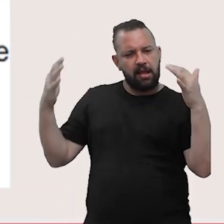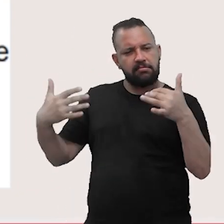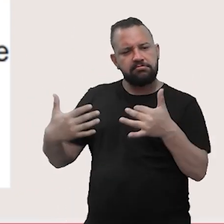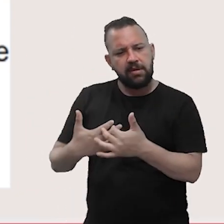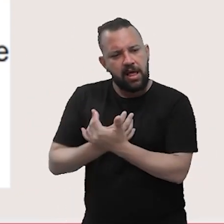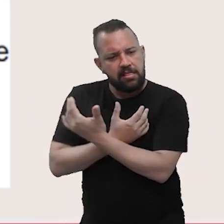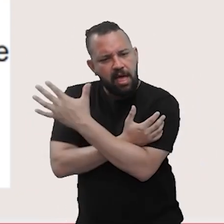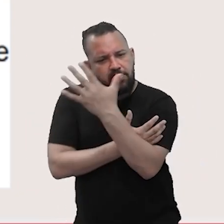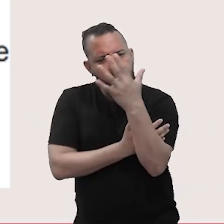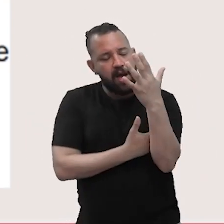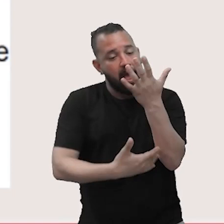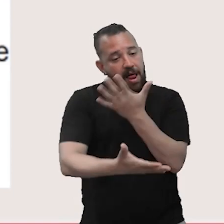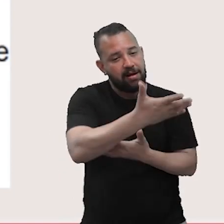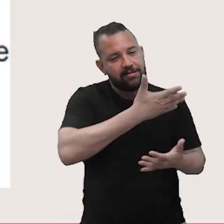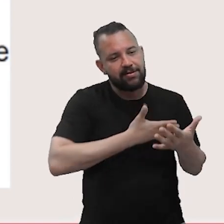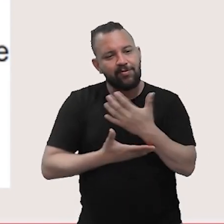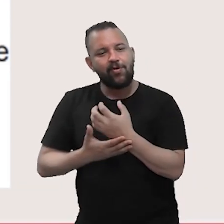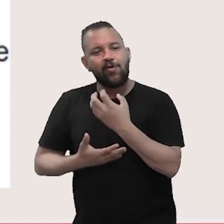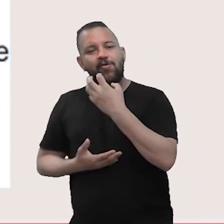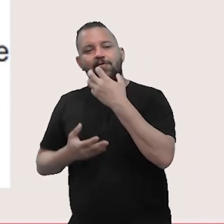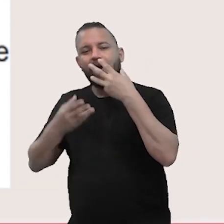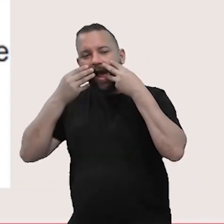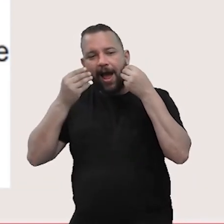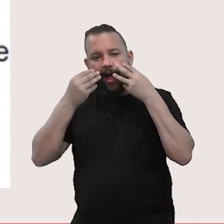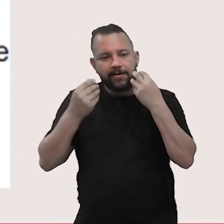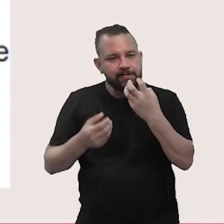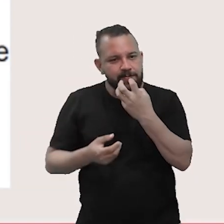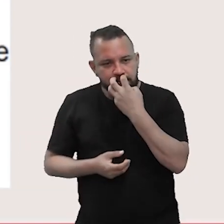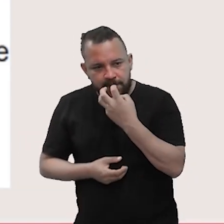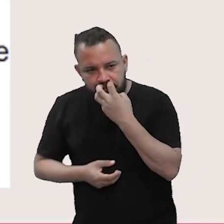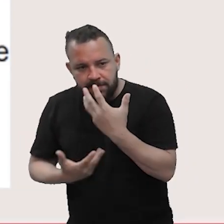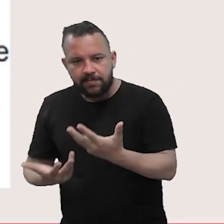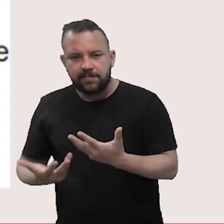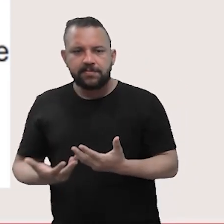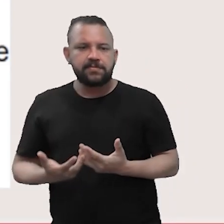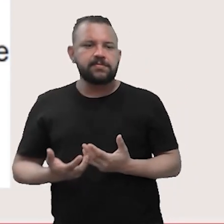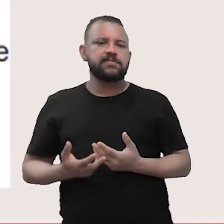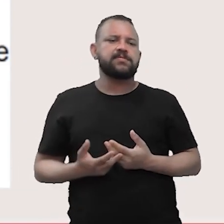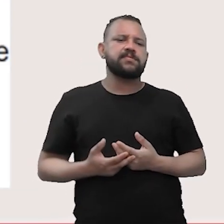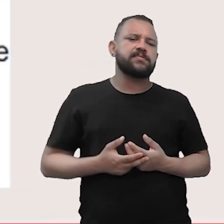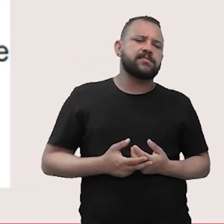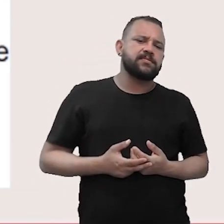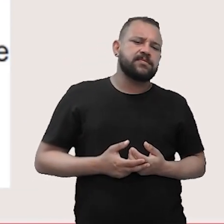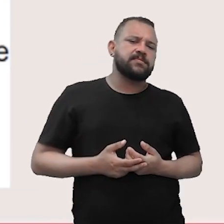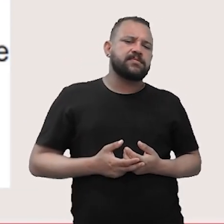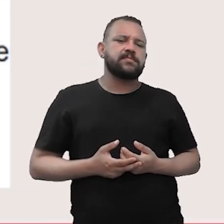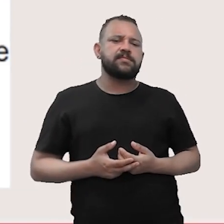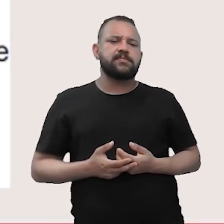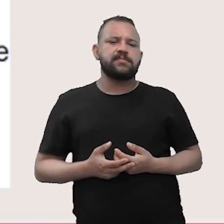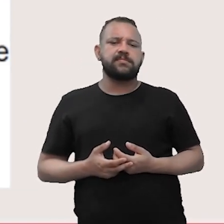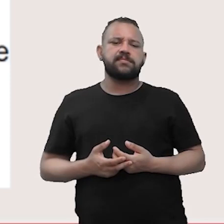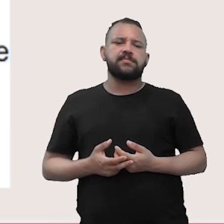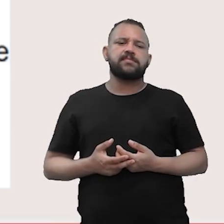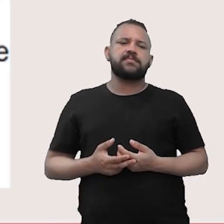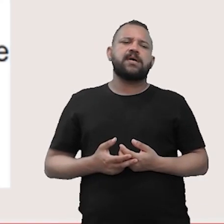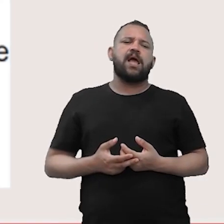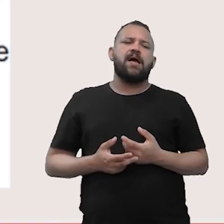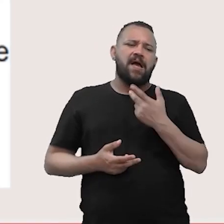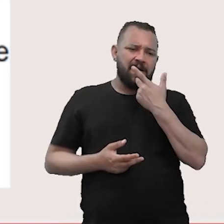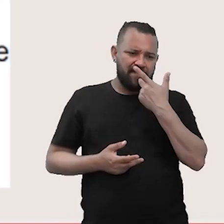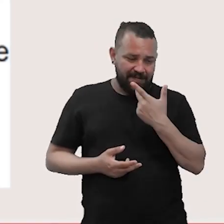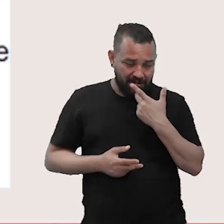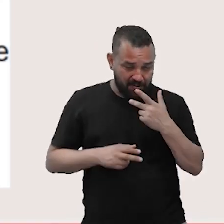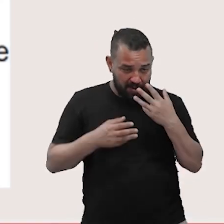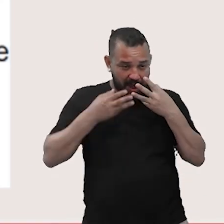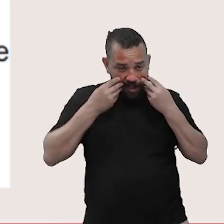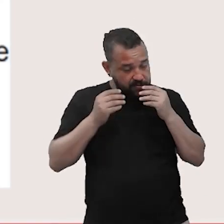O texto 2, olha o texto 2 aqui que ele quer. O texto 2 ele não fala do gato, né? Ele fala do cachorro.